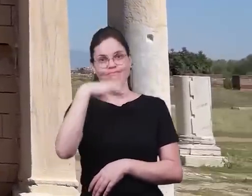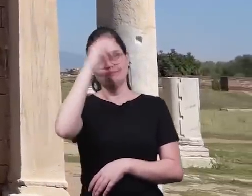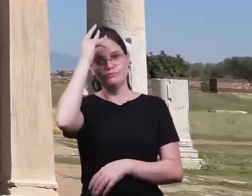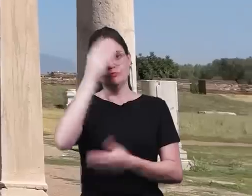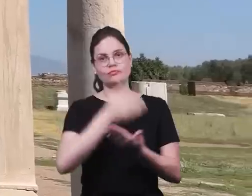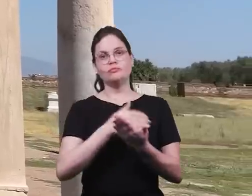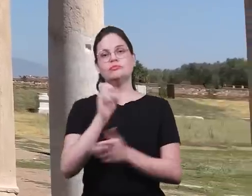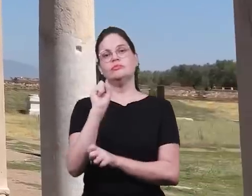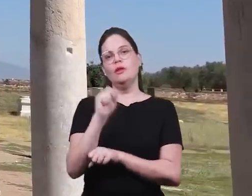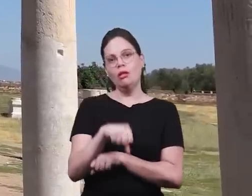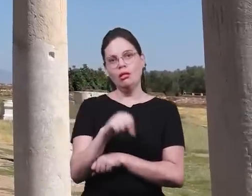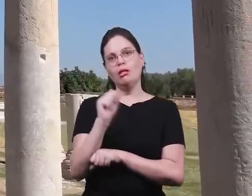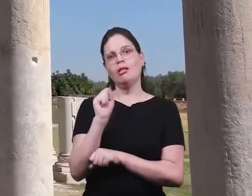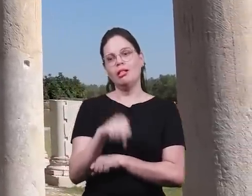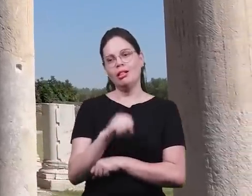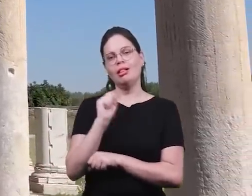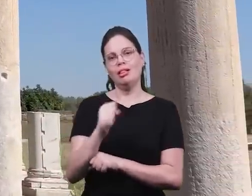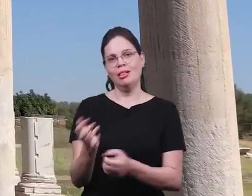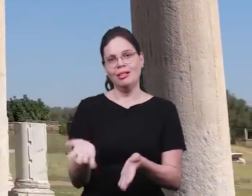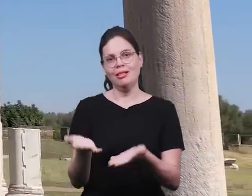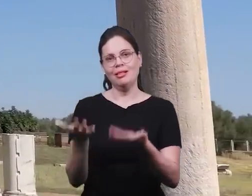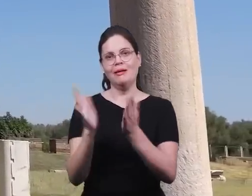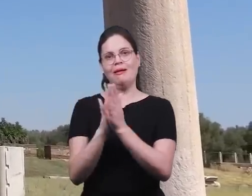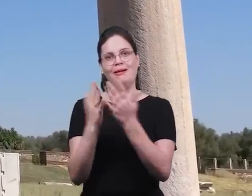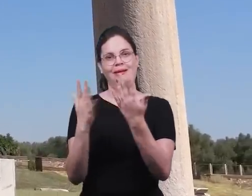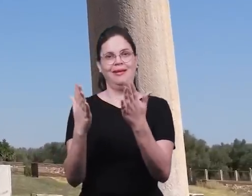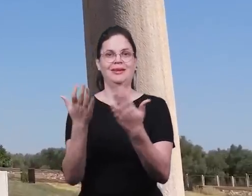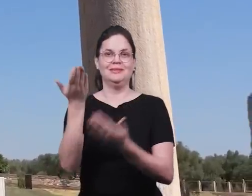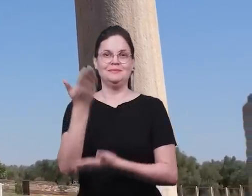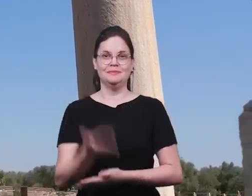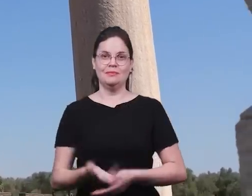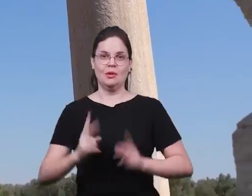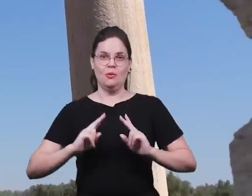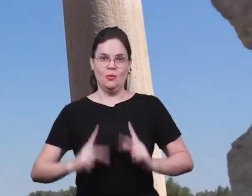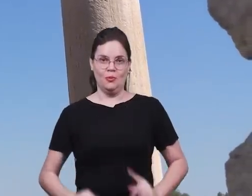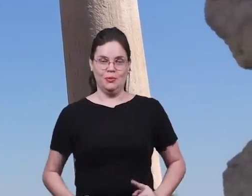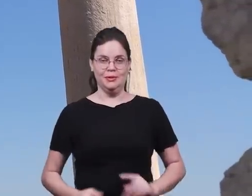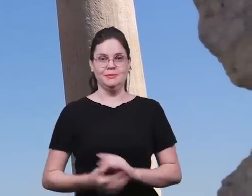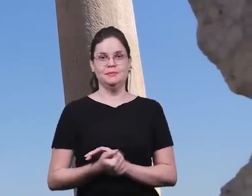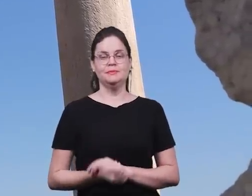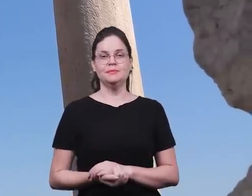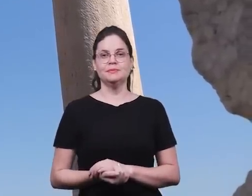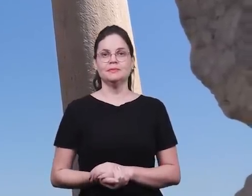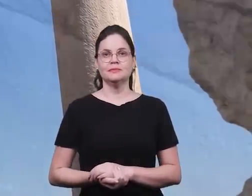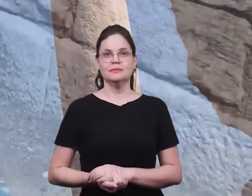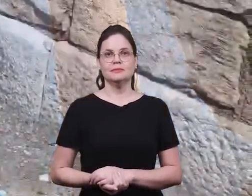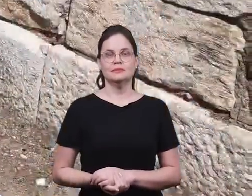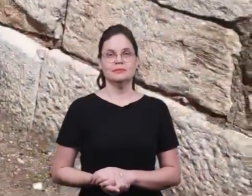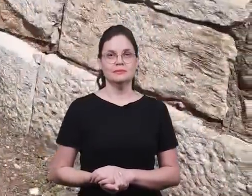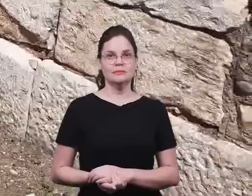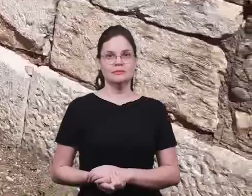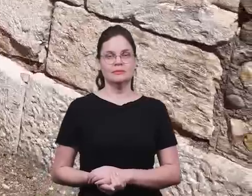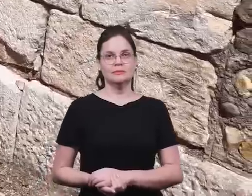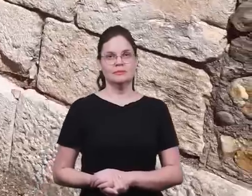o homem. E em volta disso, quer dizer, as pessoas se